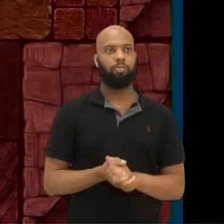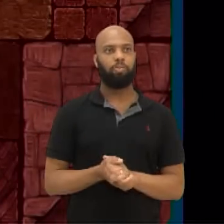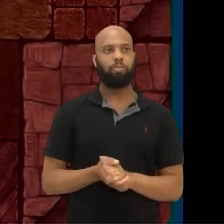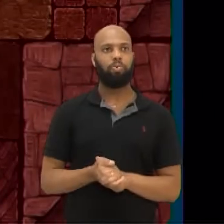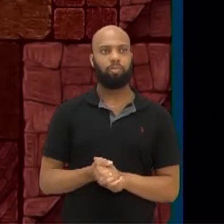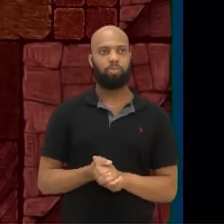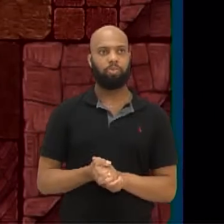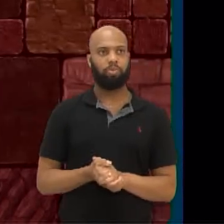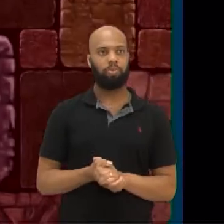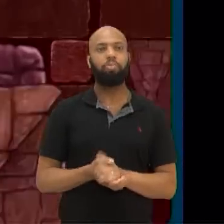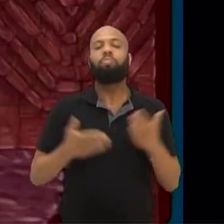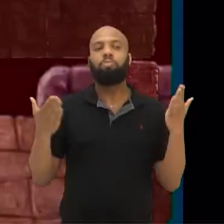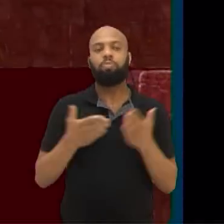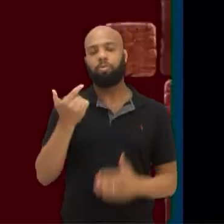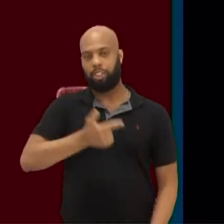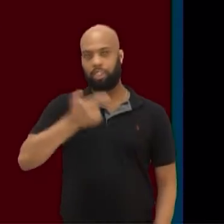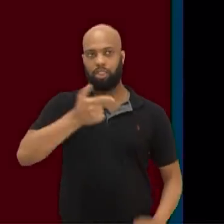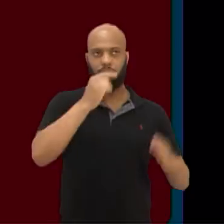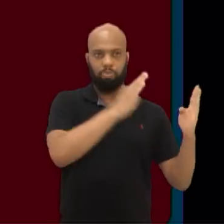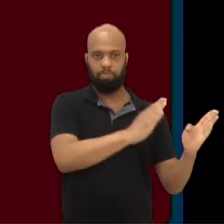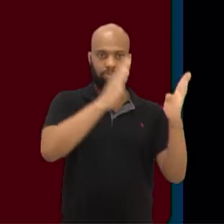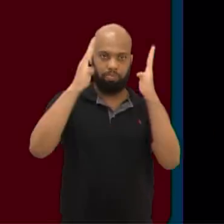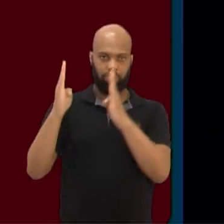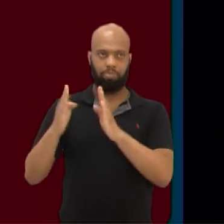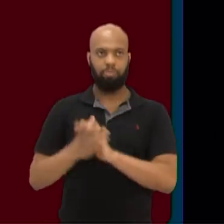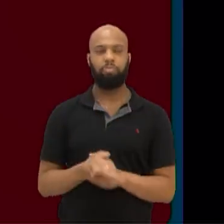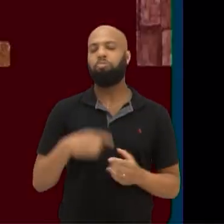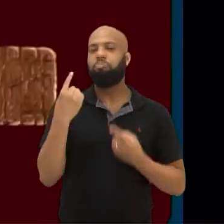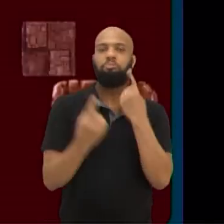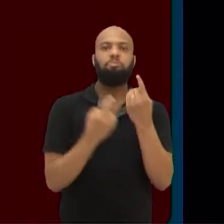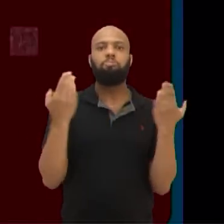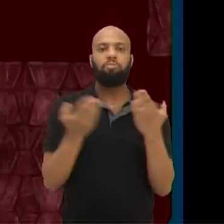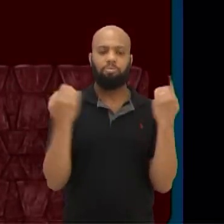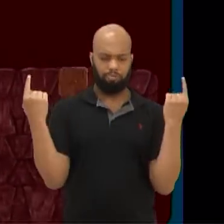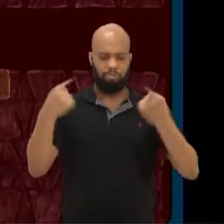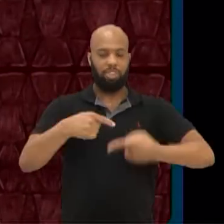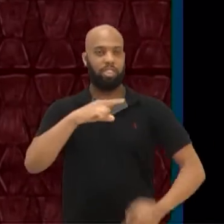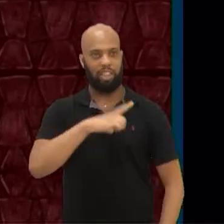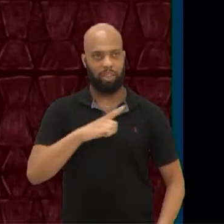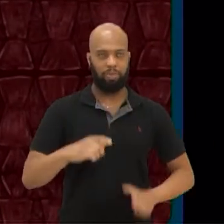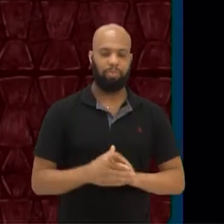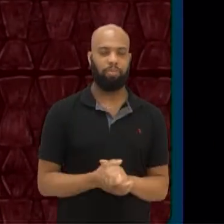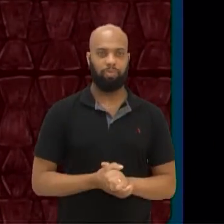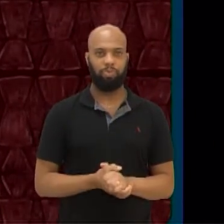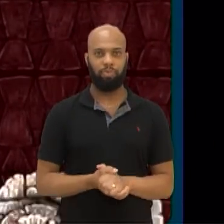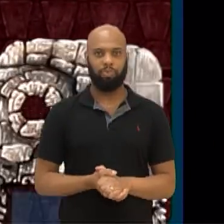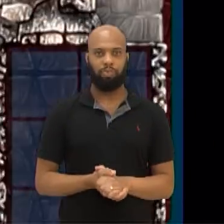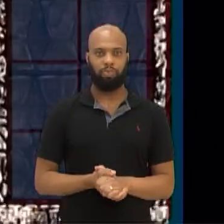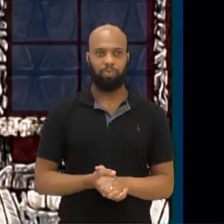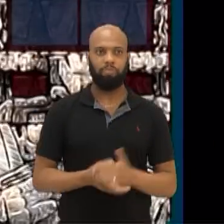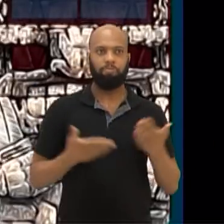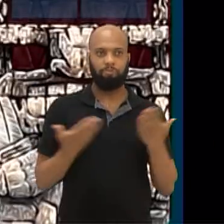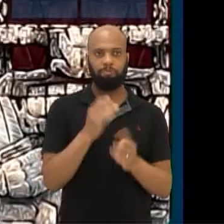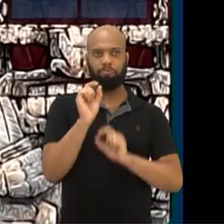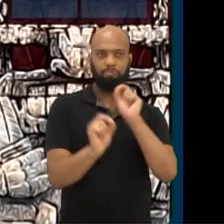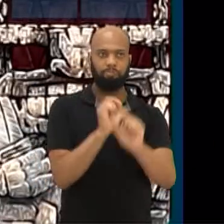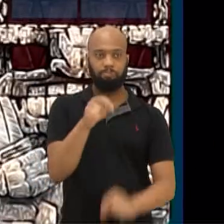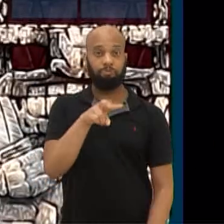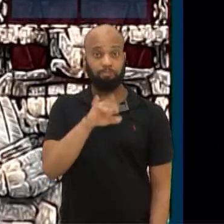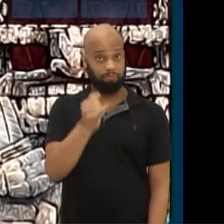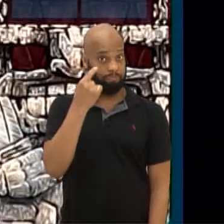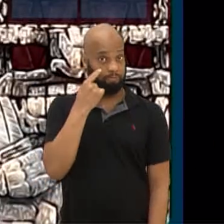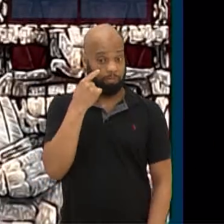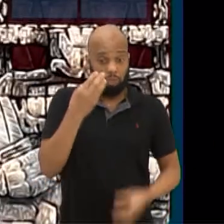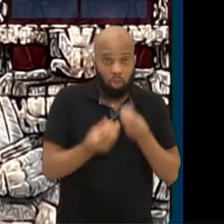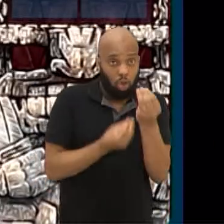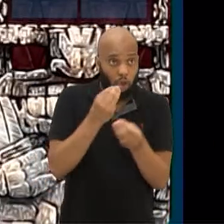Beleza. Agora vamos para o segundo. Qual que é o nosso próximo desafio? Nosso próximo, vamos verificar